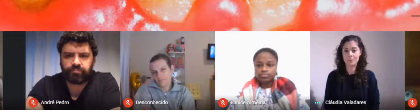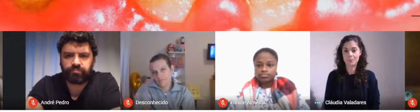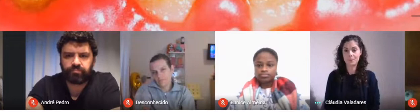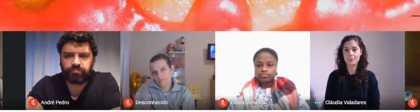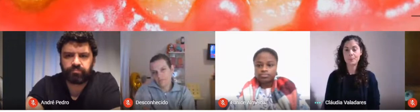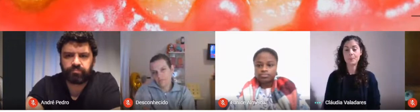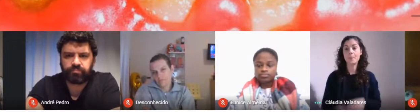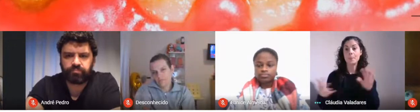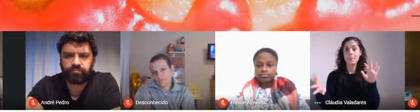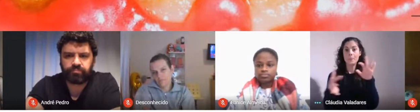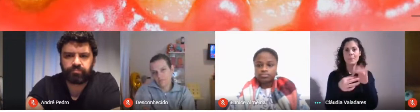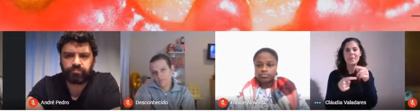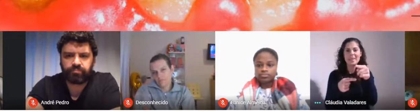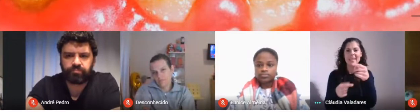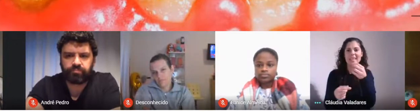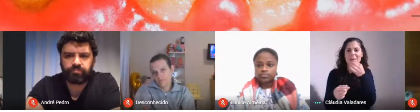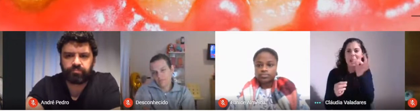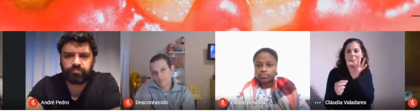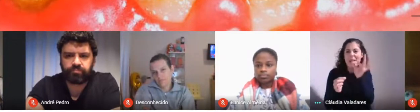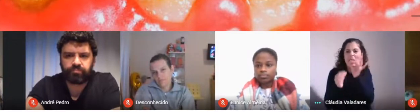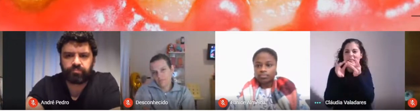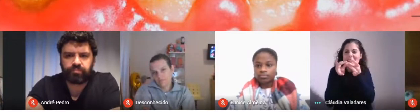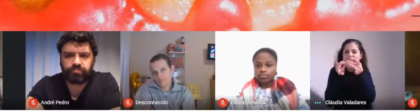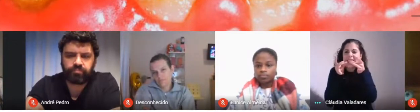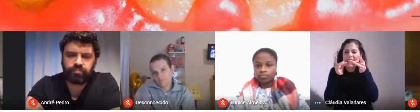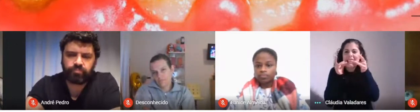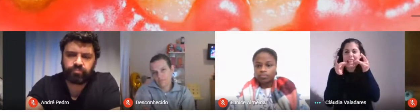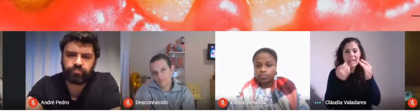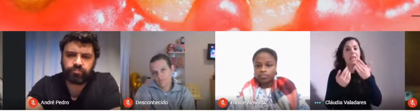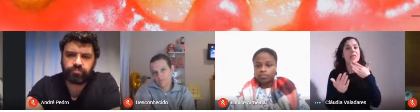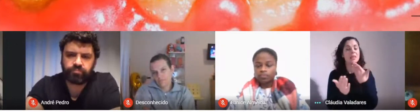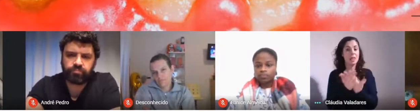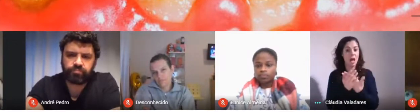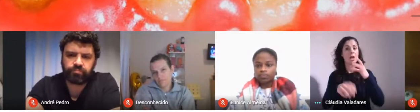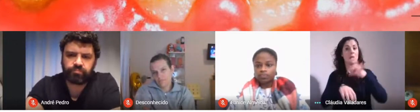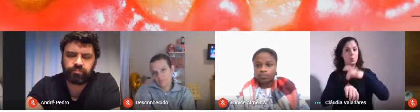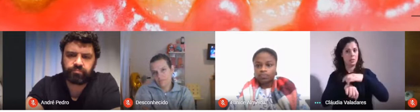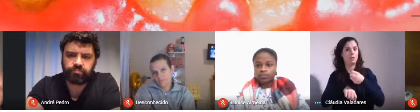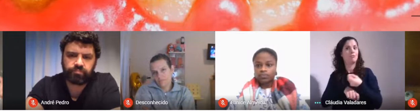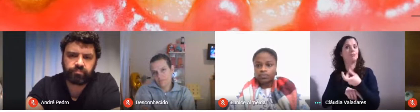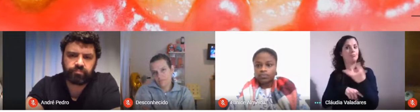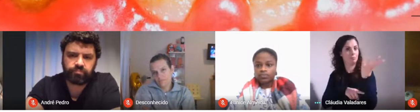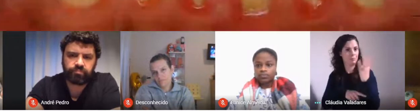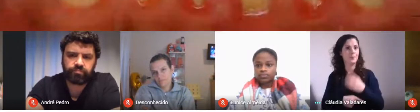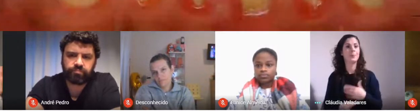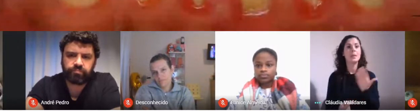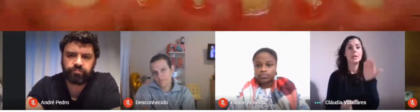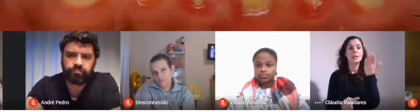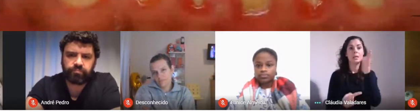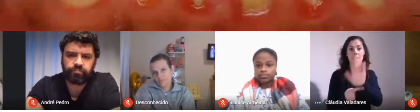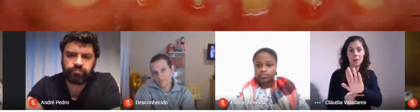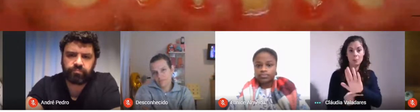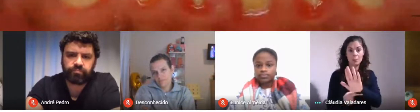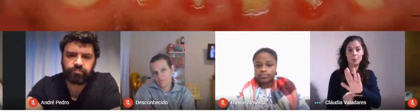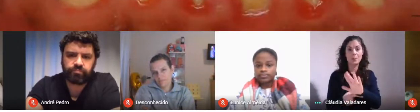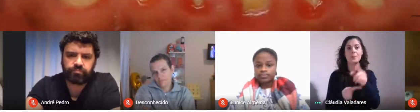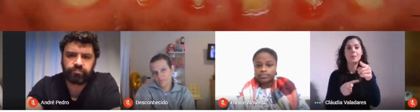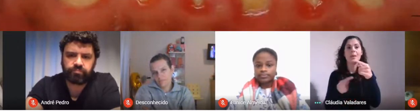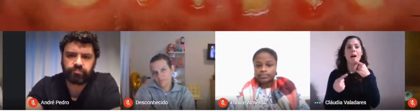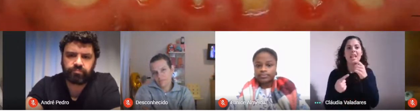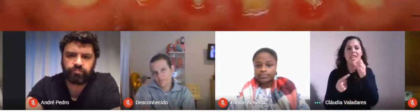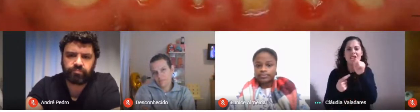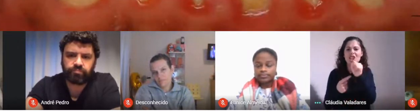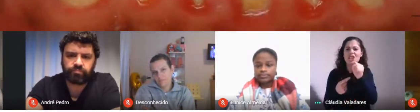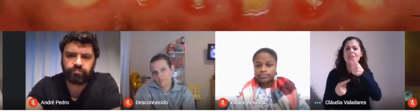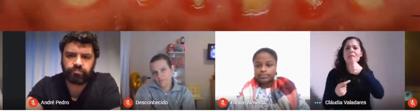Esta placa bacteriana é responsável por várias doenças, como por exemplo a gengivite, que é esta